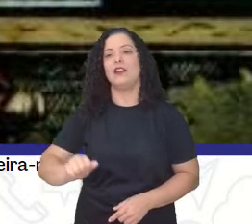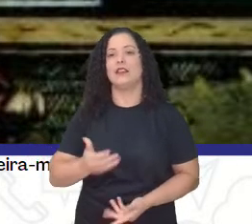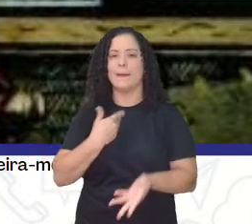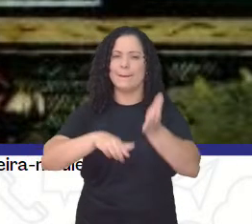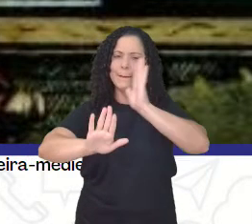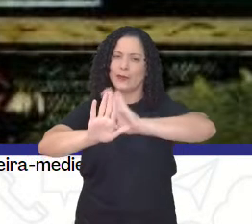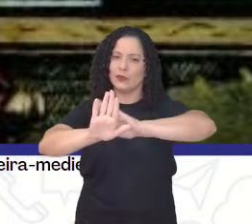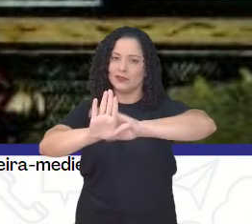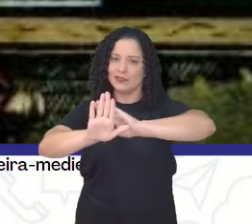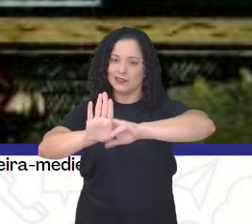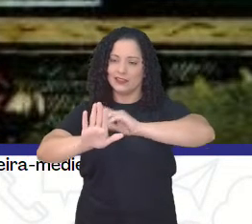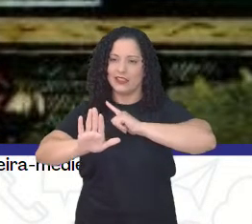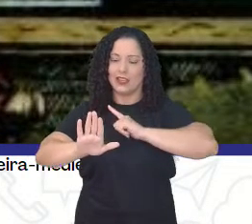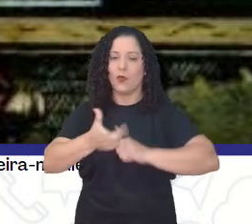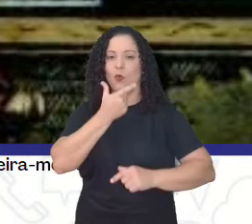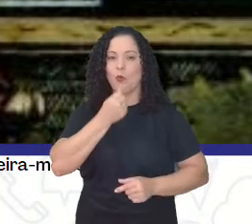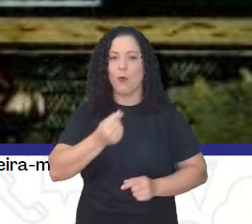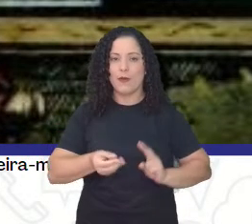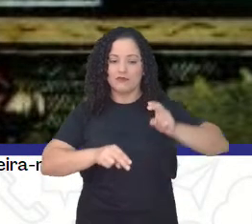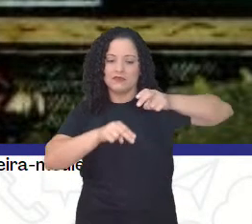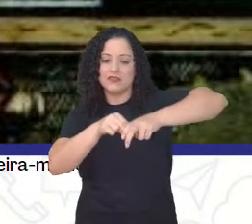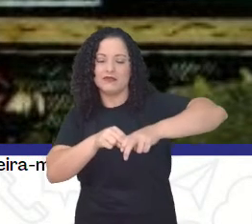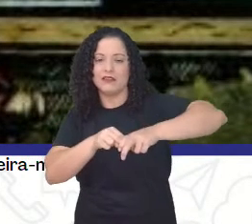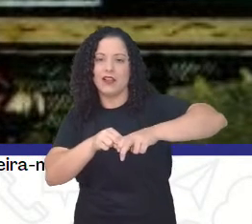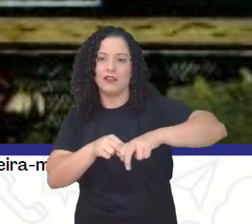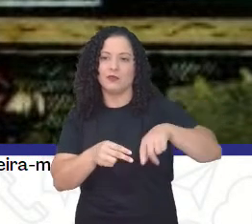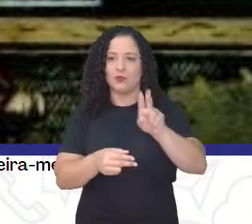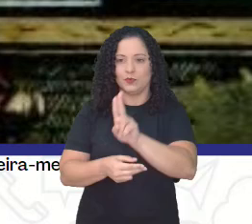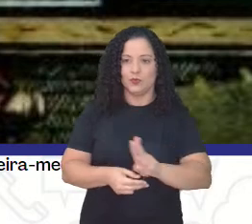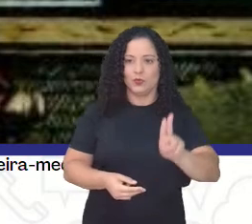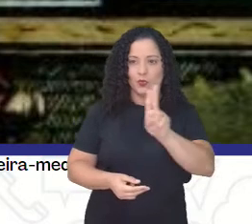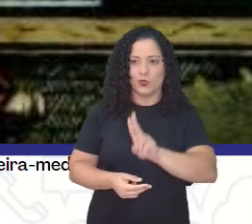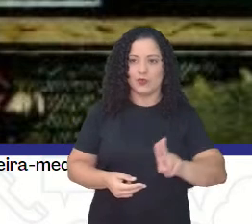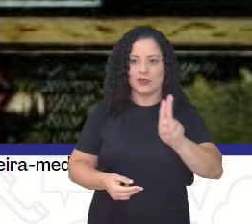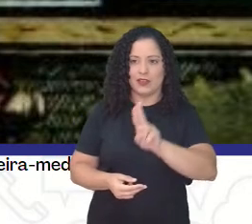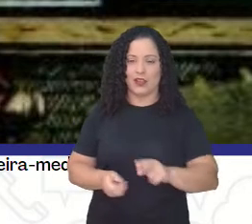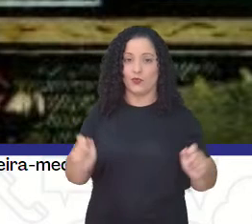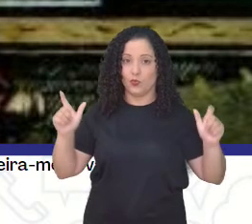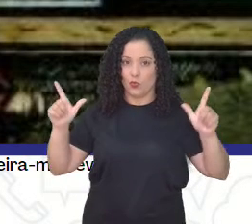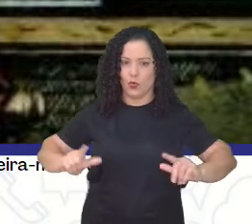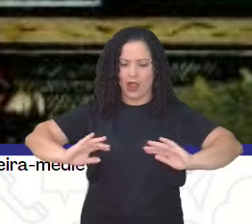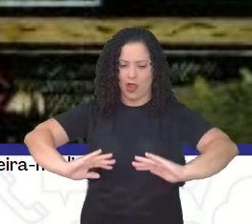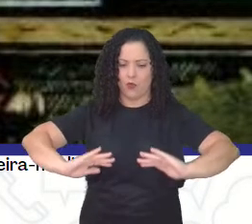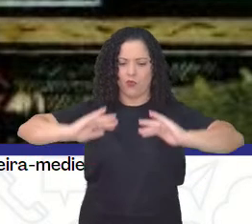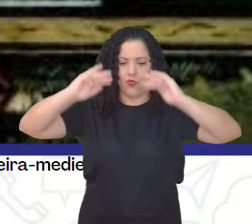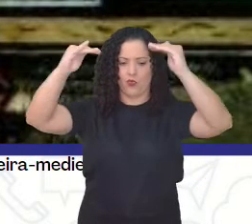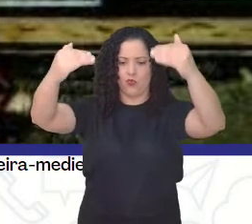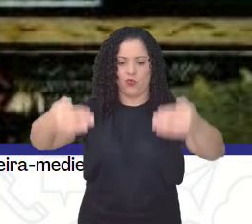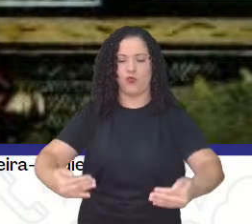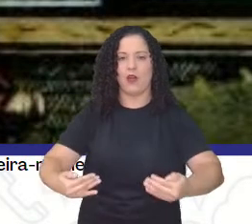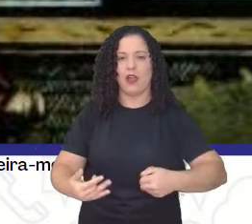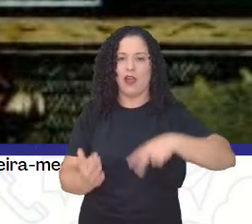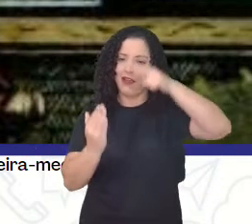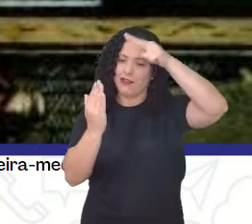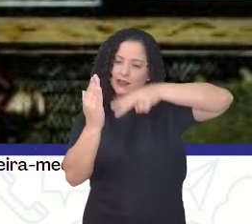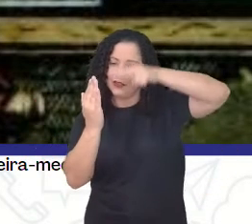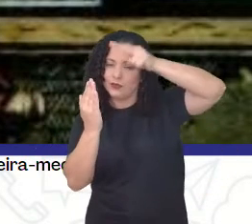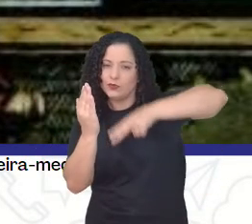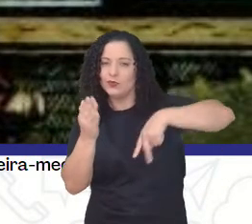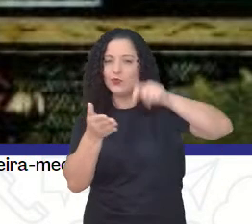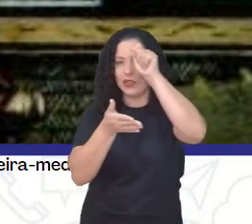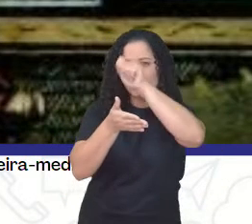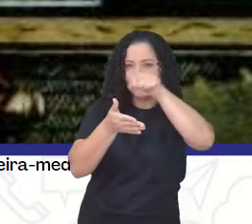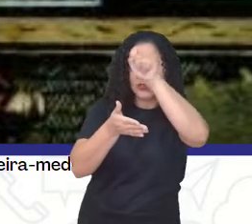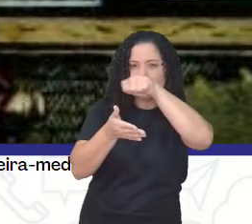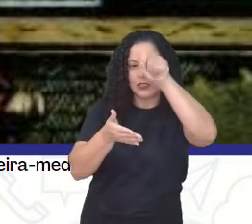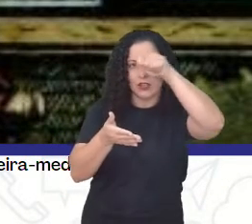a tipografia, e ele aqui já utilizando um local aí específico, né, para leitura e escrita,